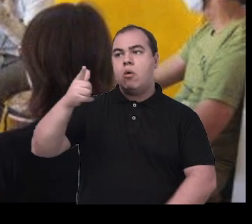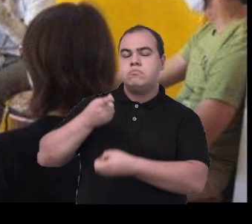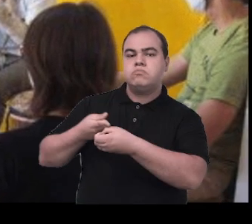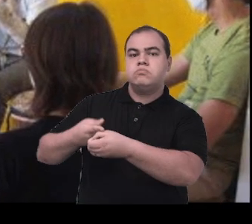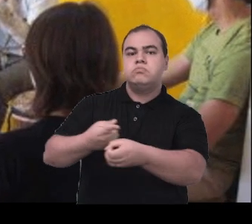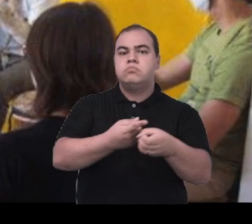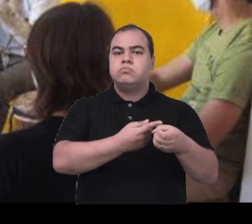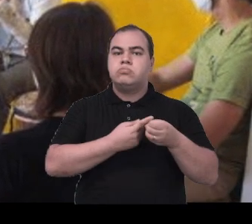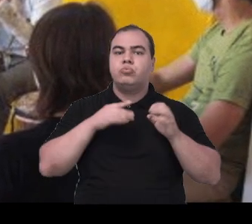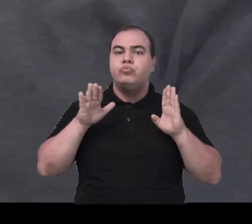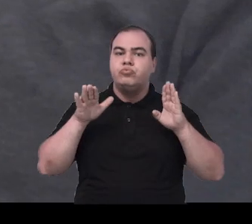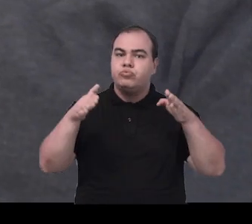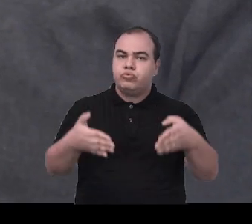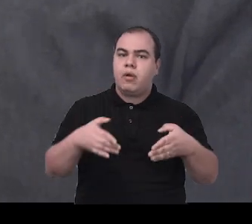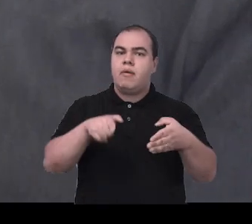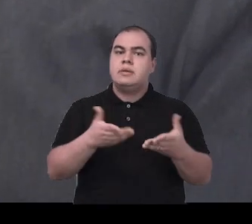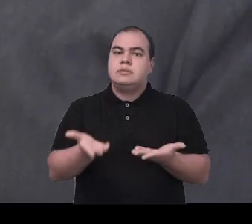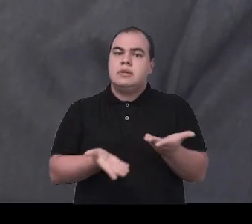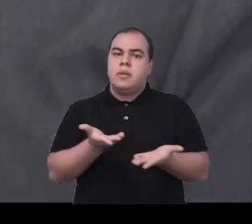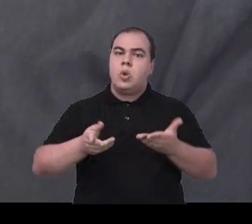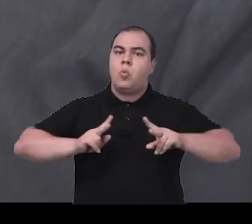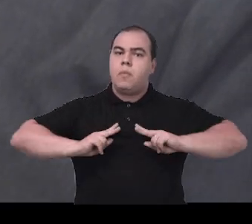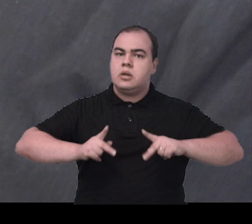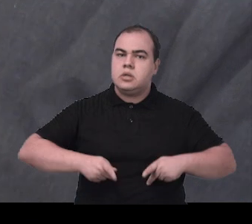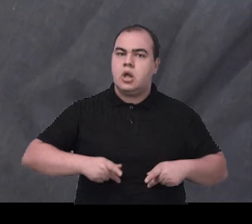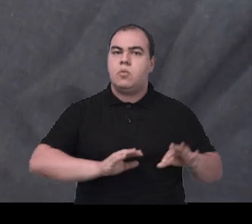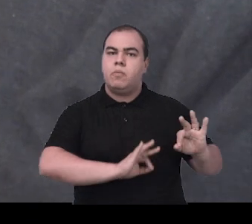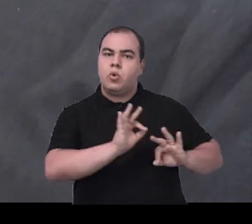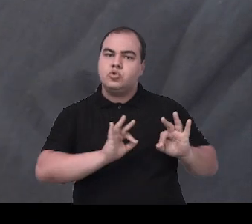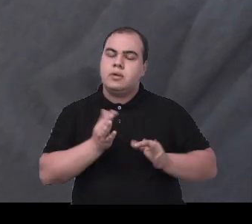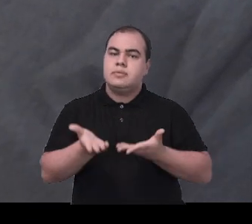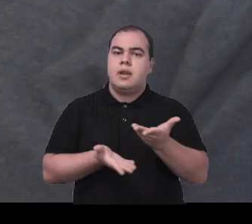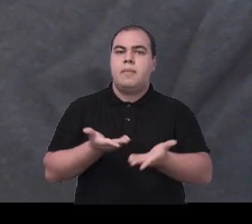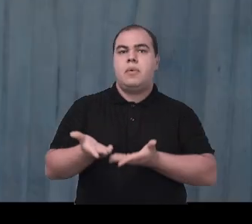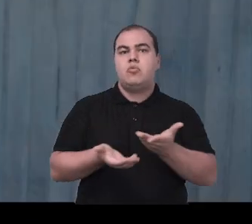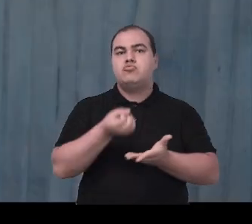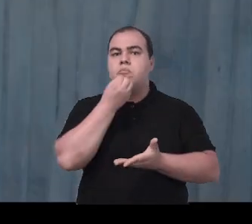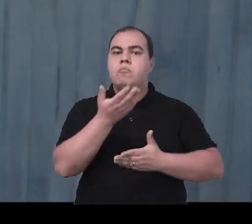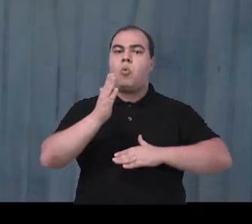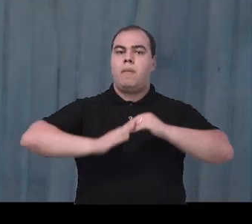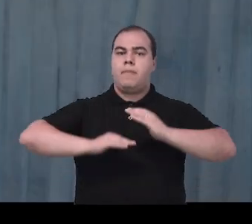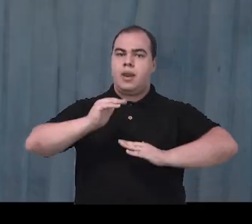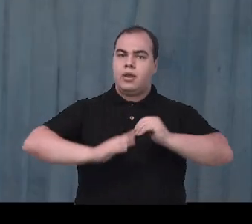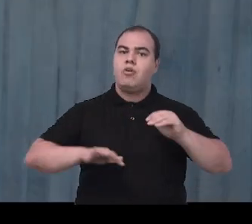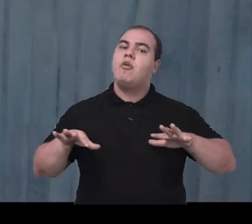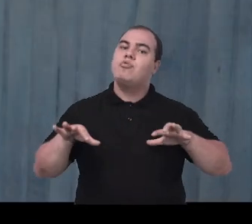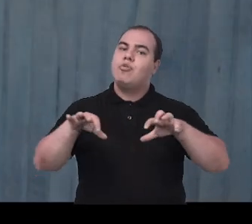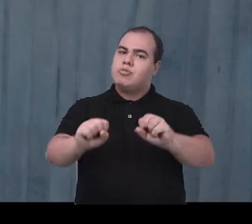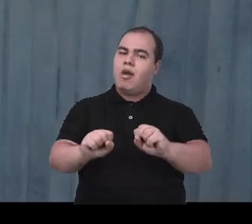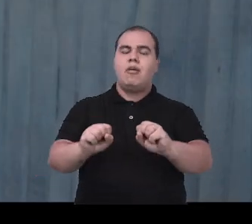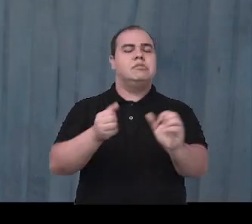em outros municípios, principalmente voltadas a esse tratamento mais humanizado, com os projetos terapêuticos singulares, são boas práticas a